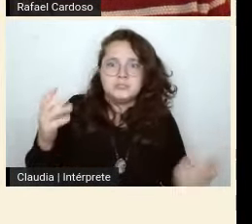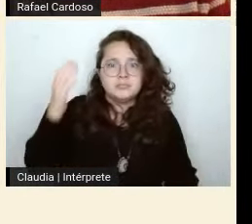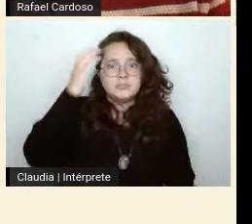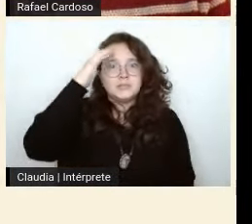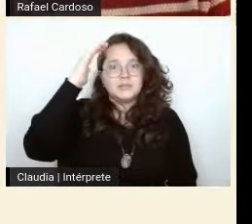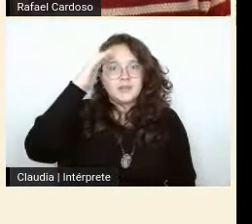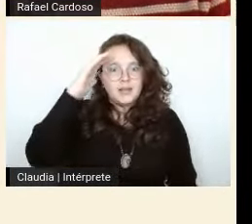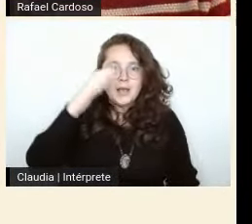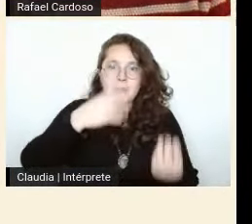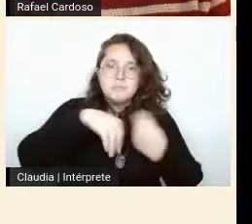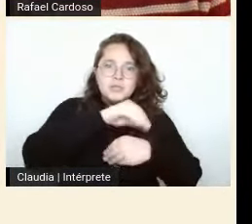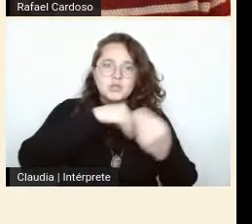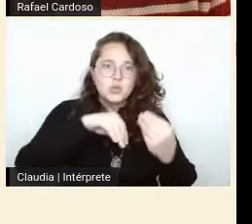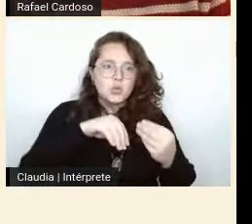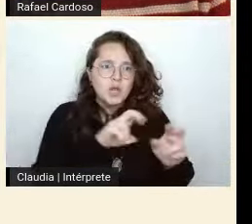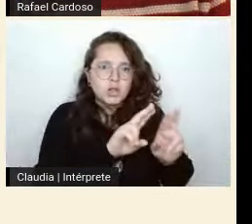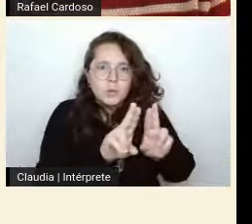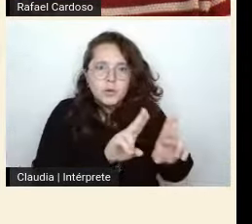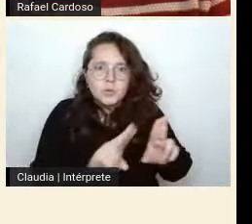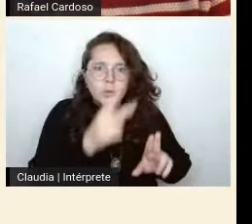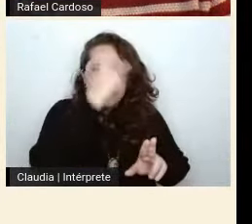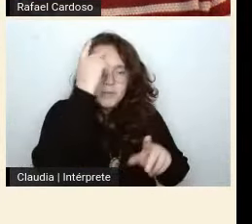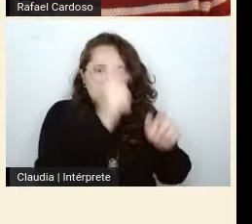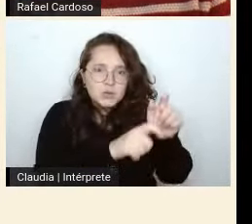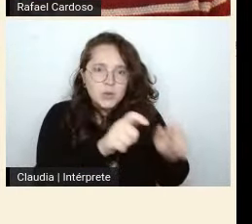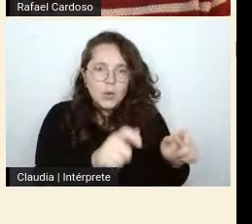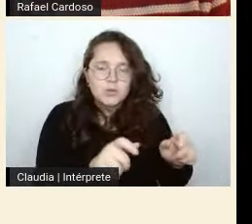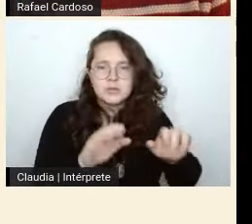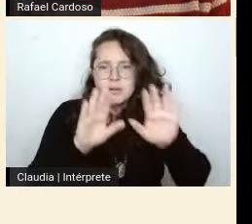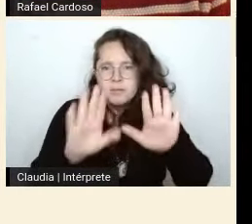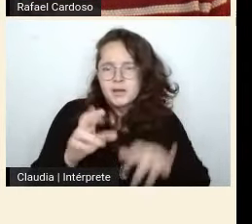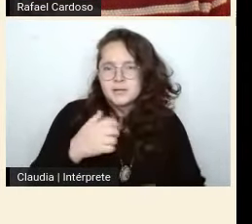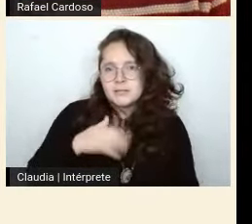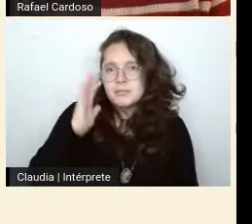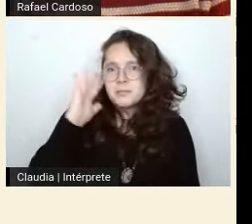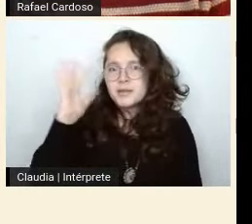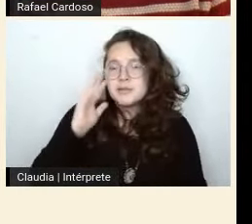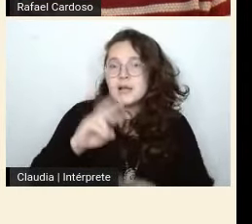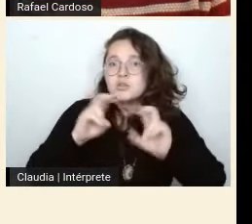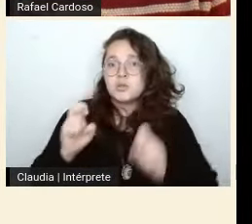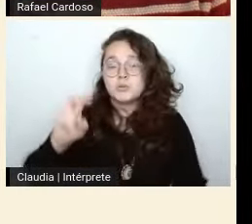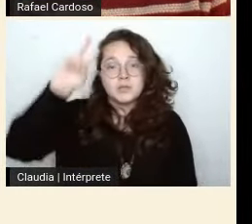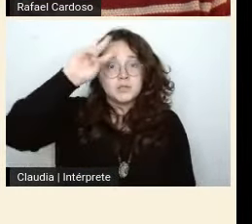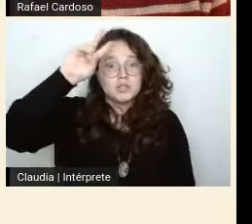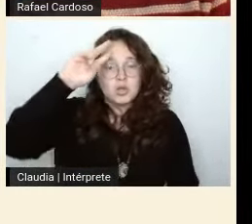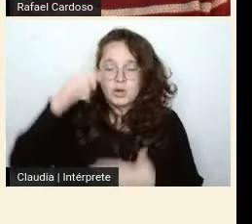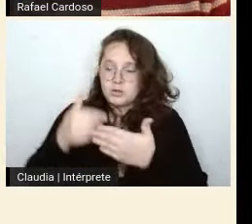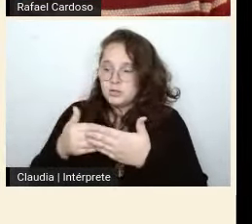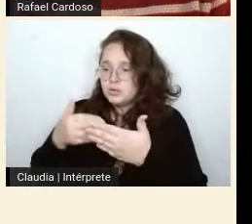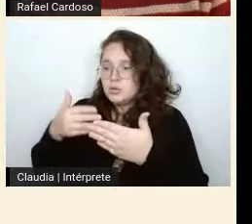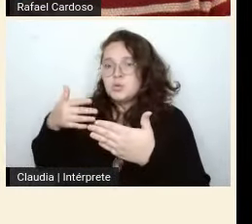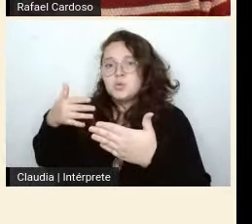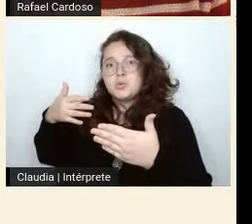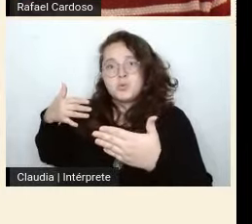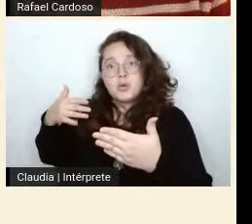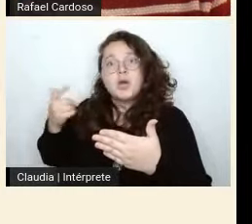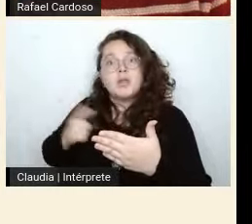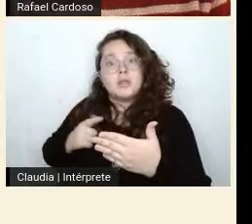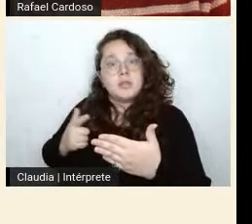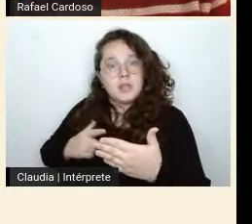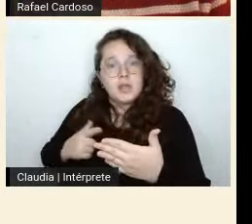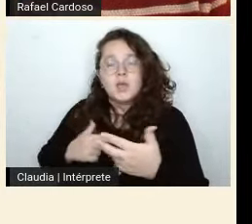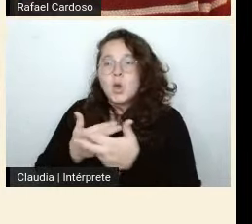de nomes. Mas para um olhar histórico, o insólito ajuntamento levanta não somente uma lebre,